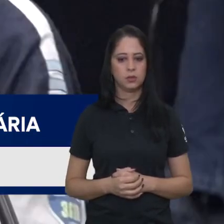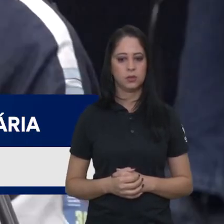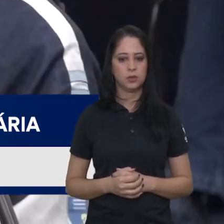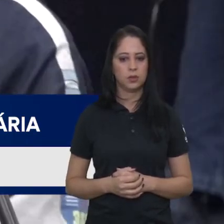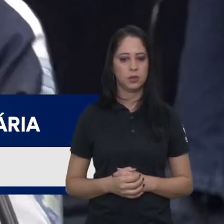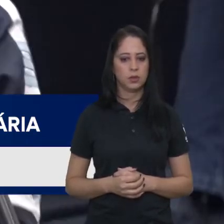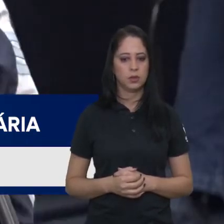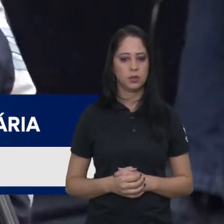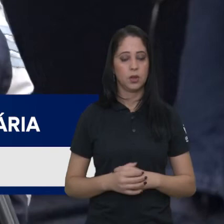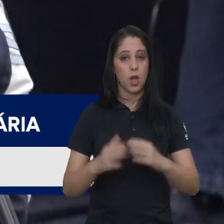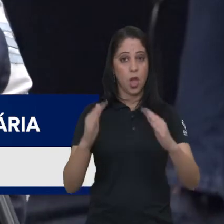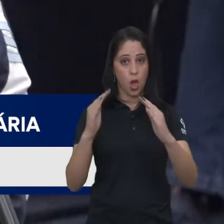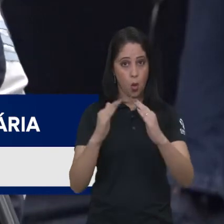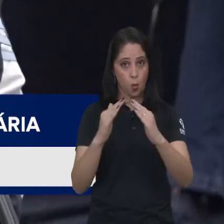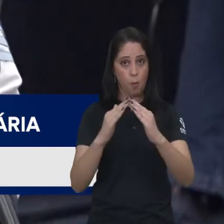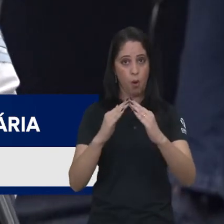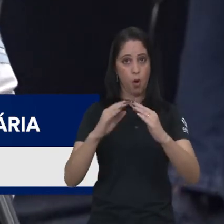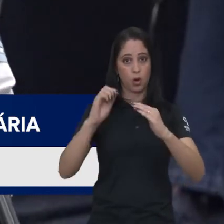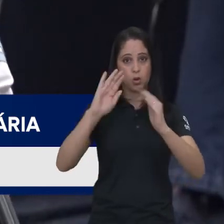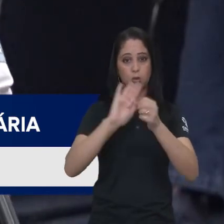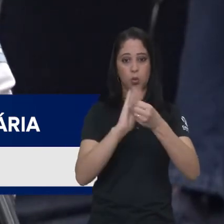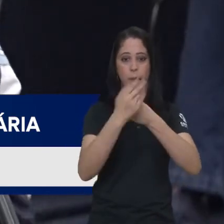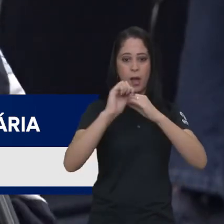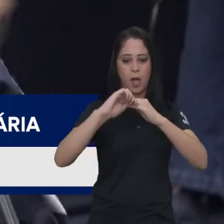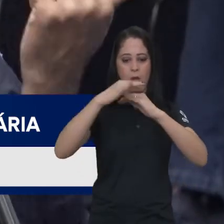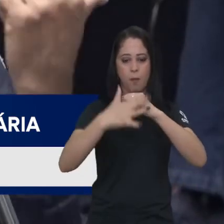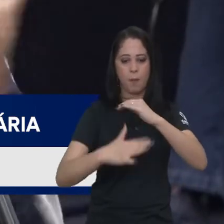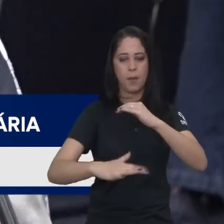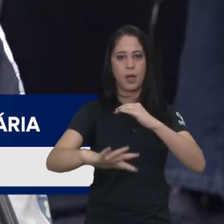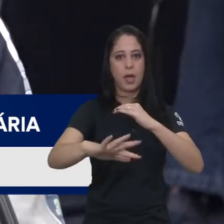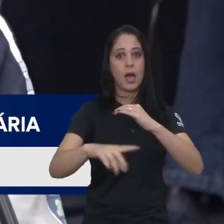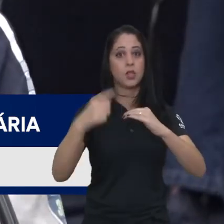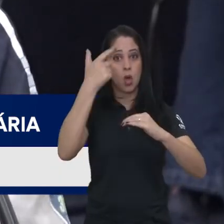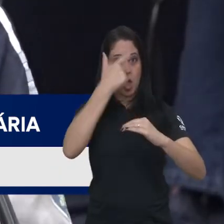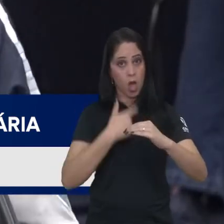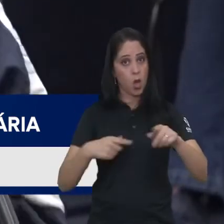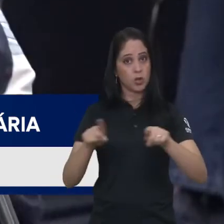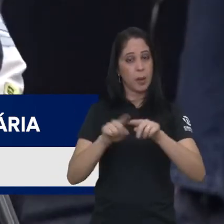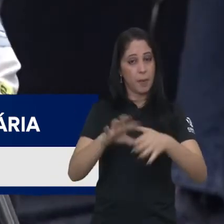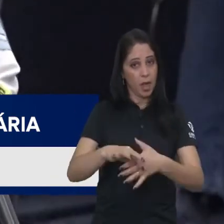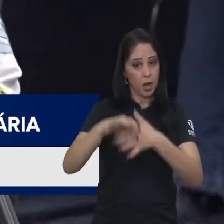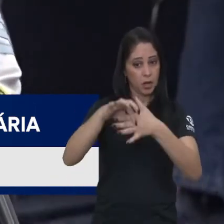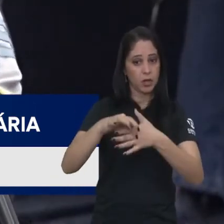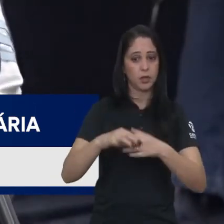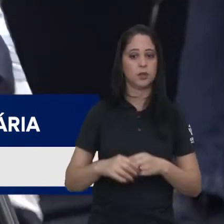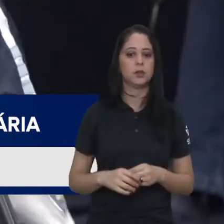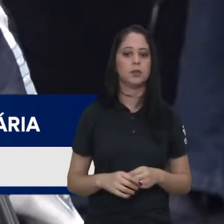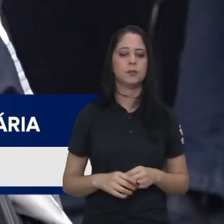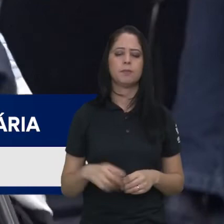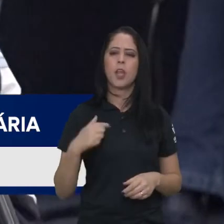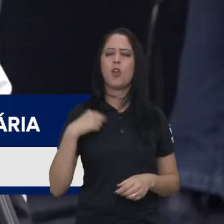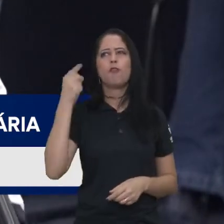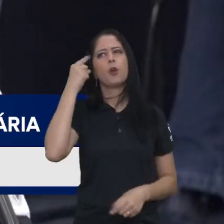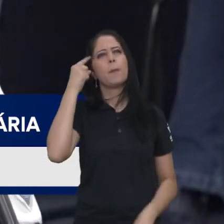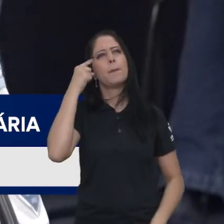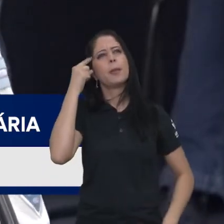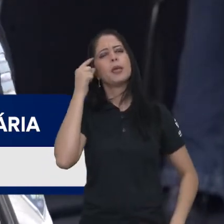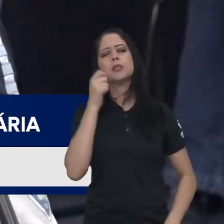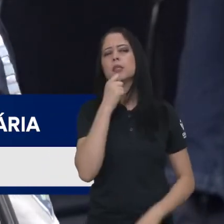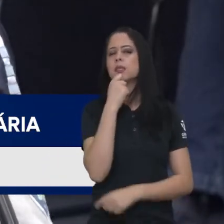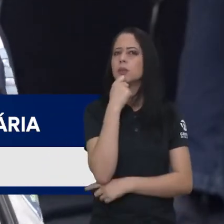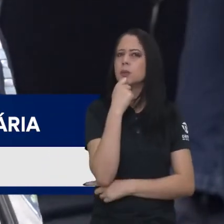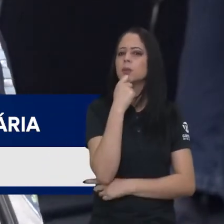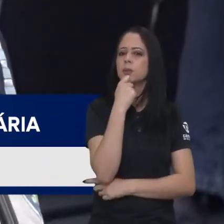O meu nome é Donizete e eu moro no Banhado também, sou também parte da Comissão de Moradores e tem uma coisa que me intriga no